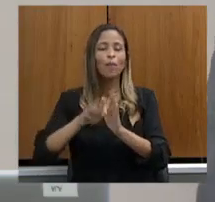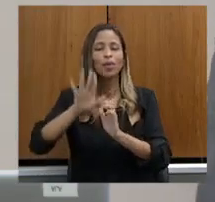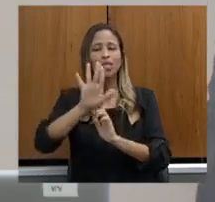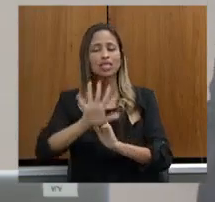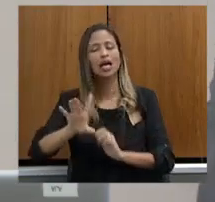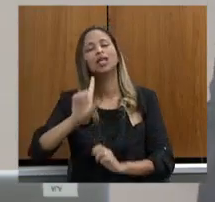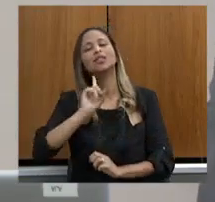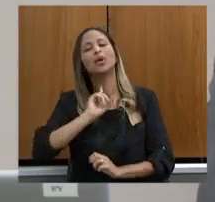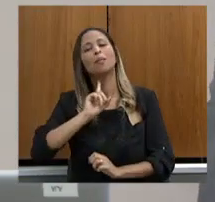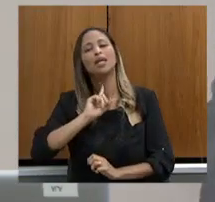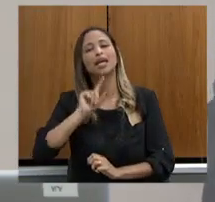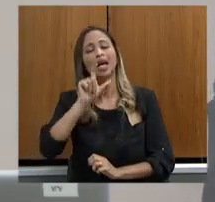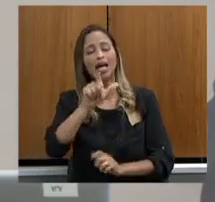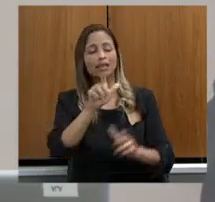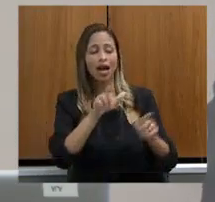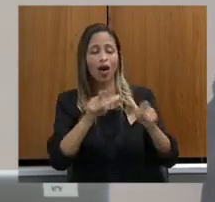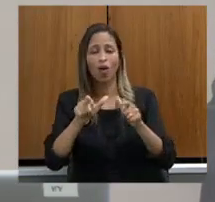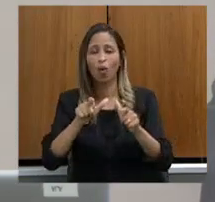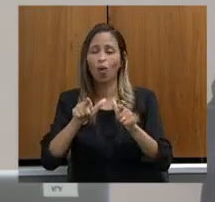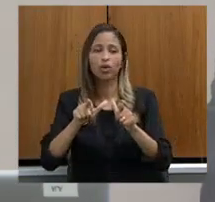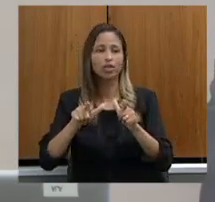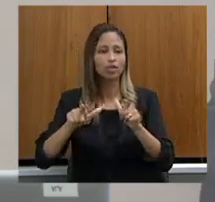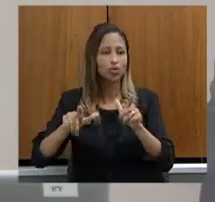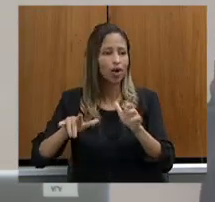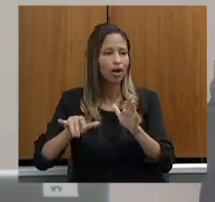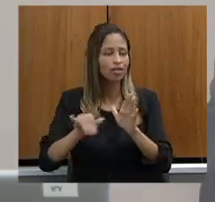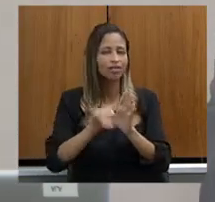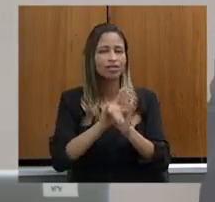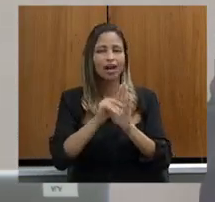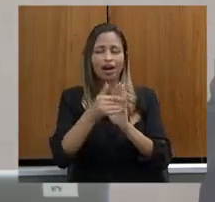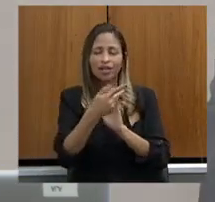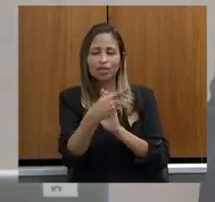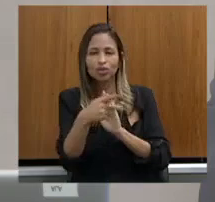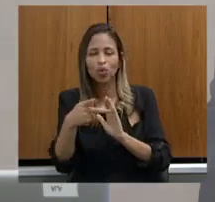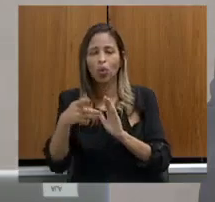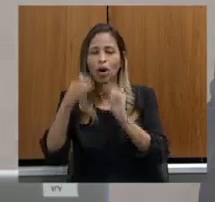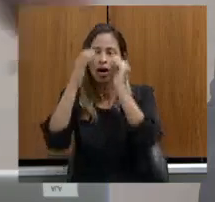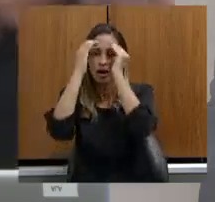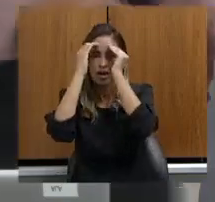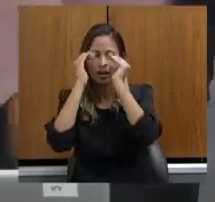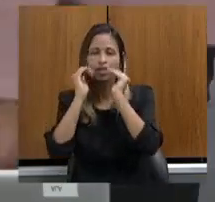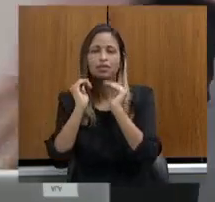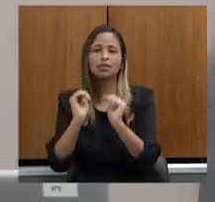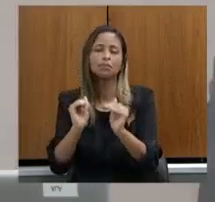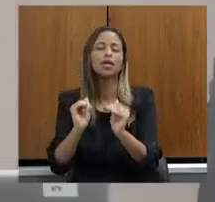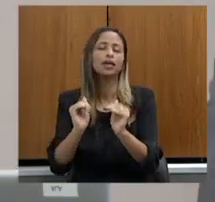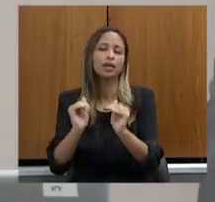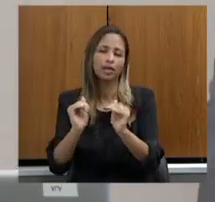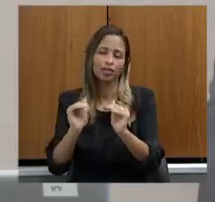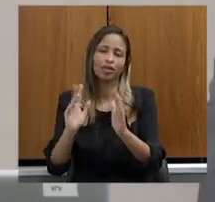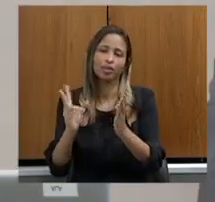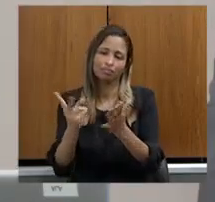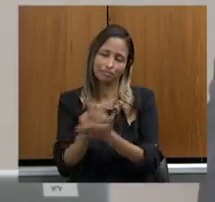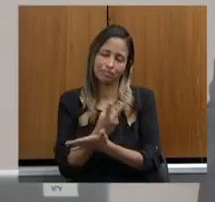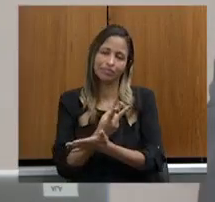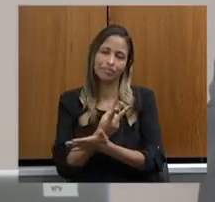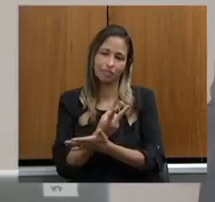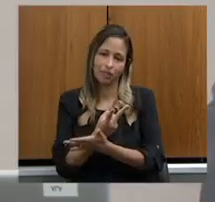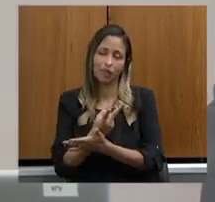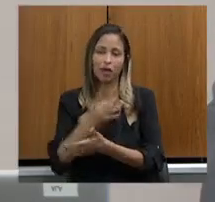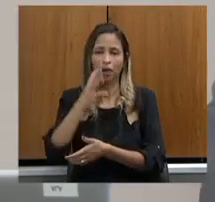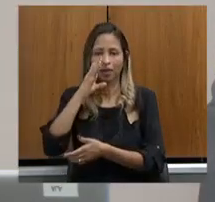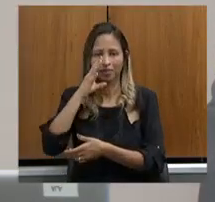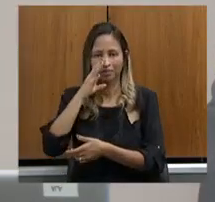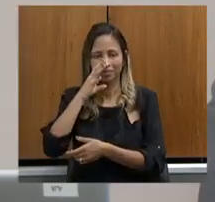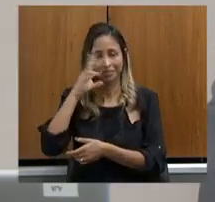no seu ângulo na sua ideologia e da sua forma mas o respeito que sempre houve sempre aconteceu e